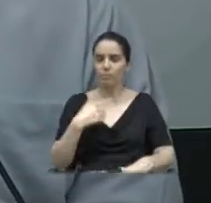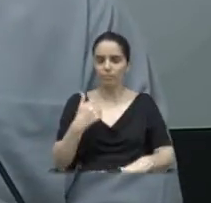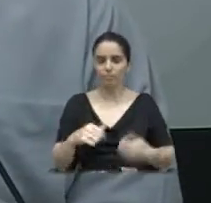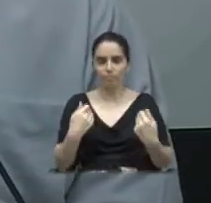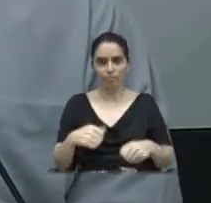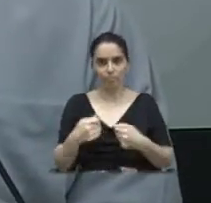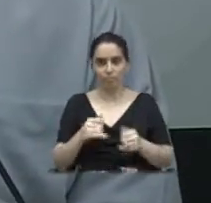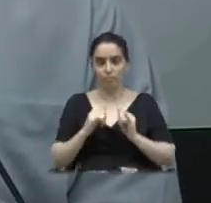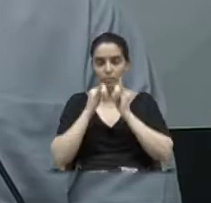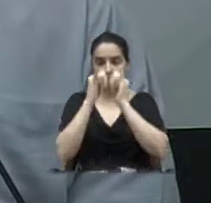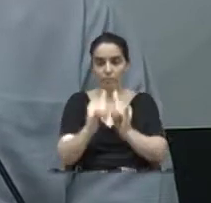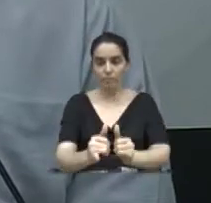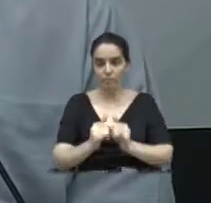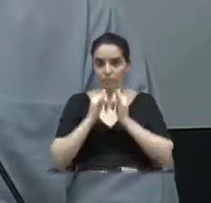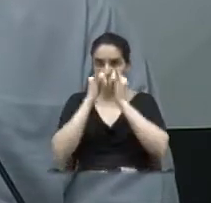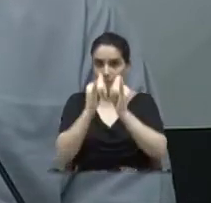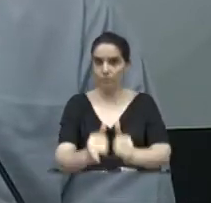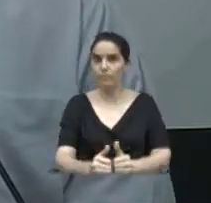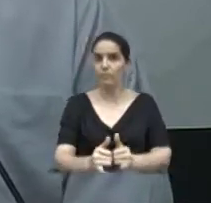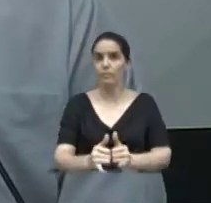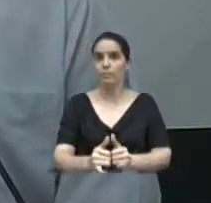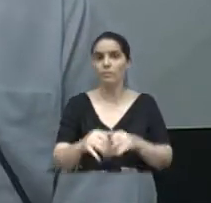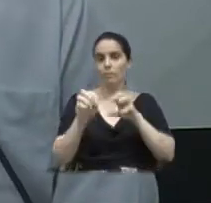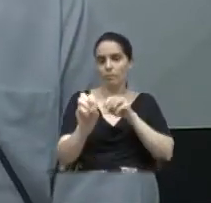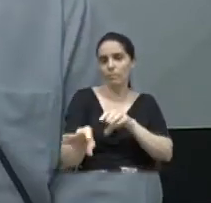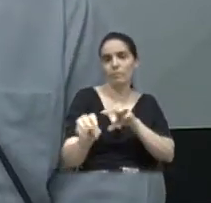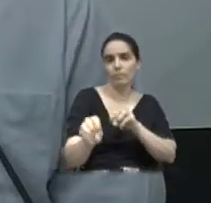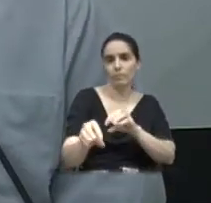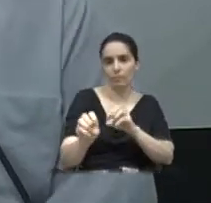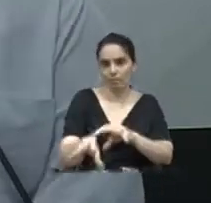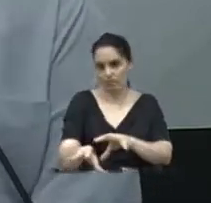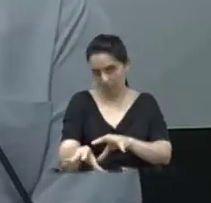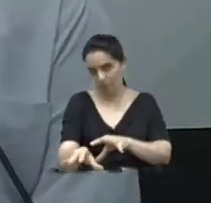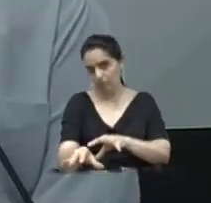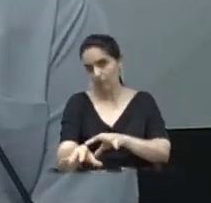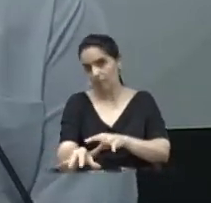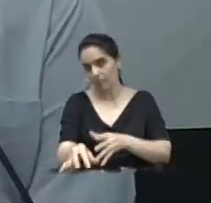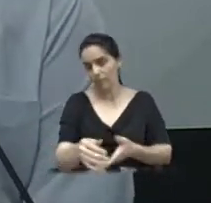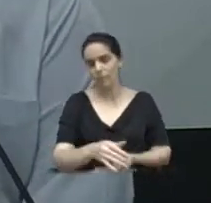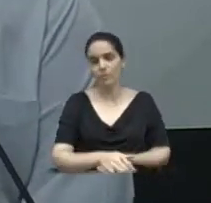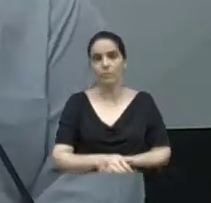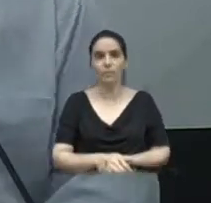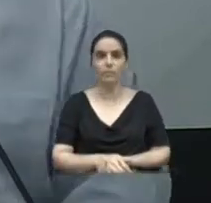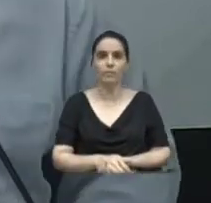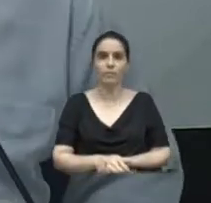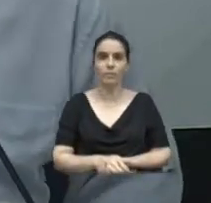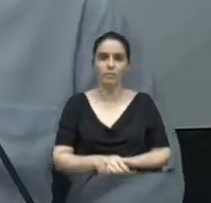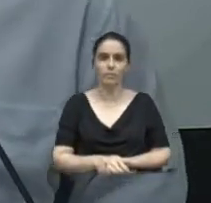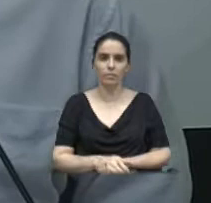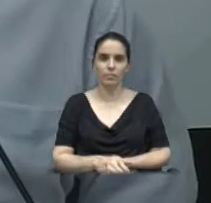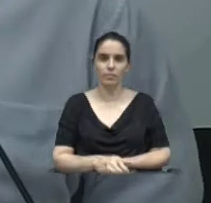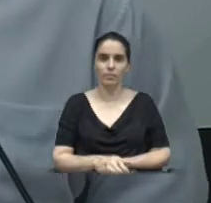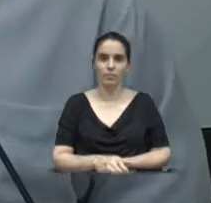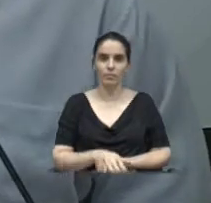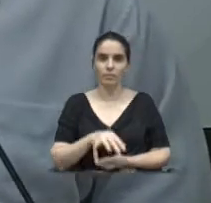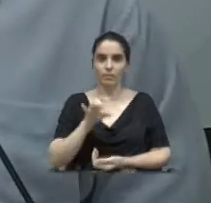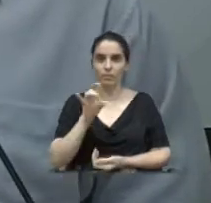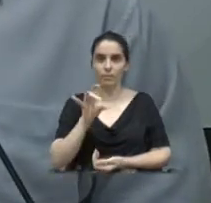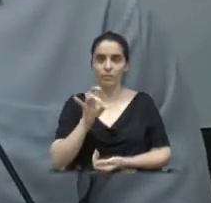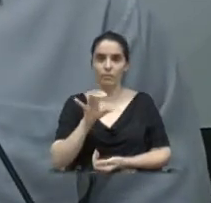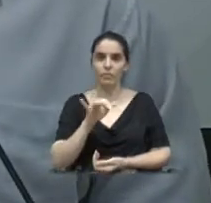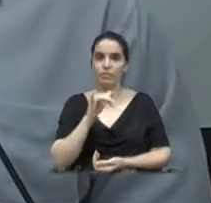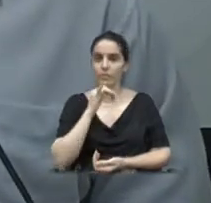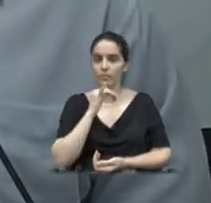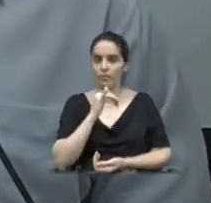poder público ajudando na educação do descarte de lixo. E só para pegar um pouquinho a ponta da vereadora Carol, quando